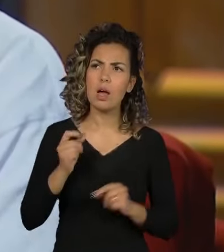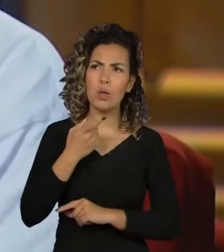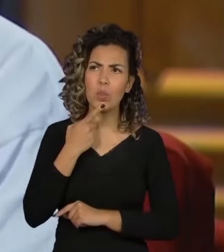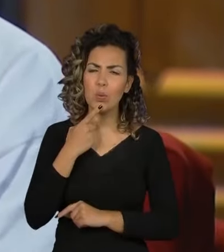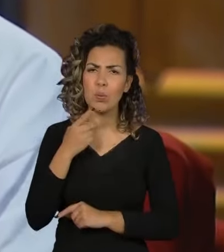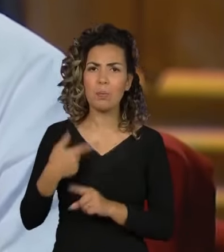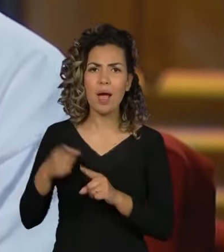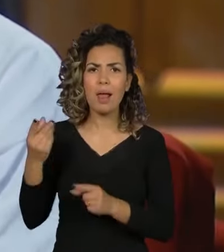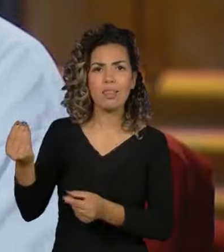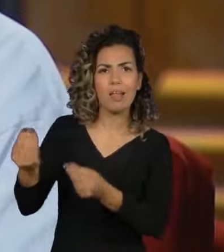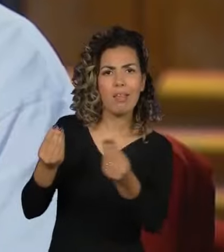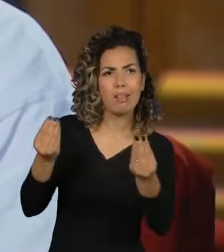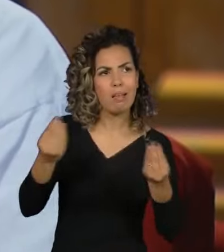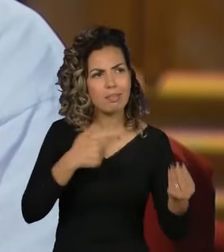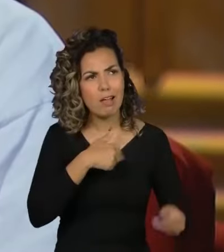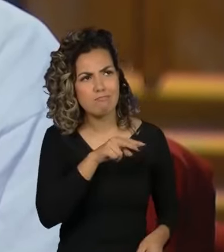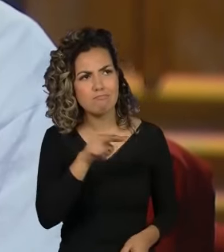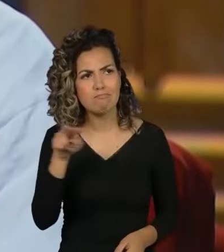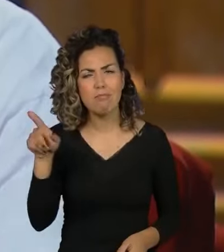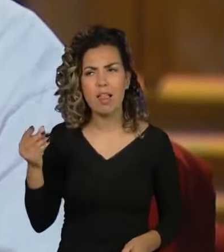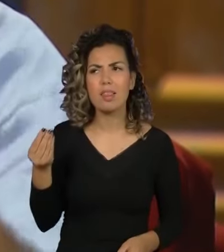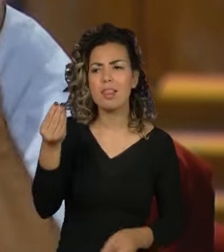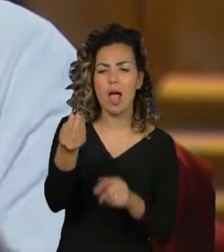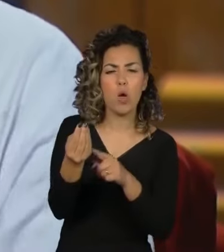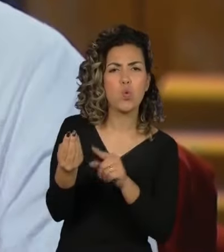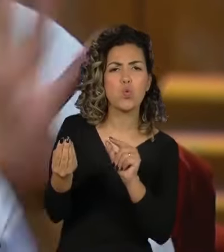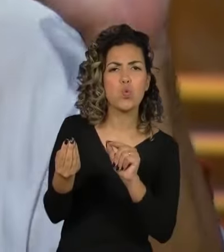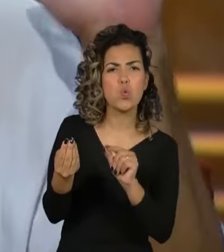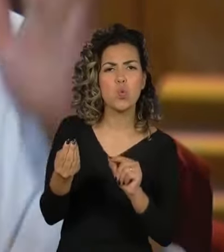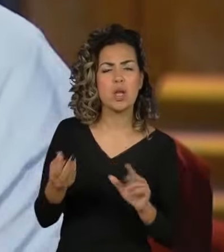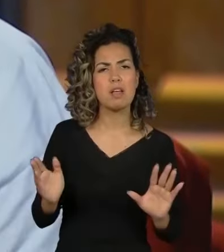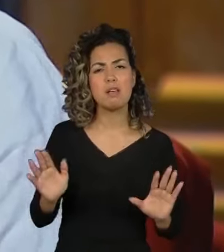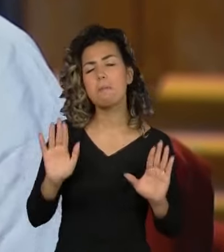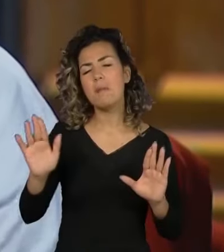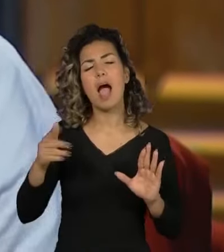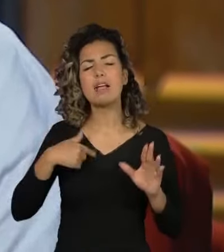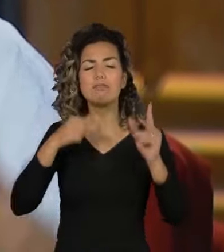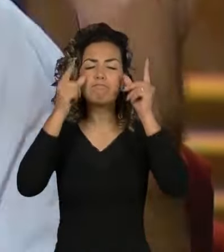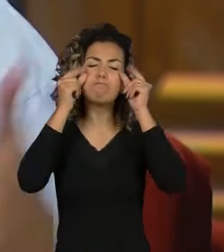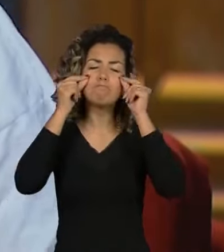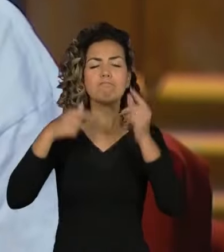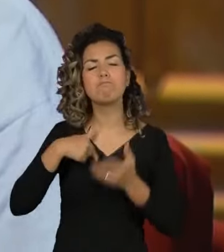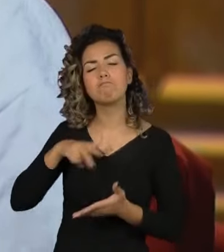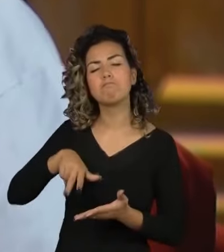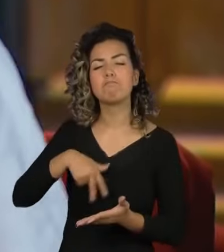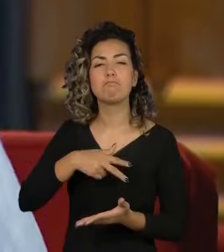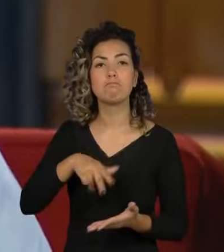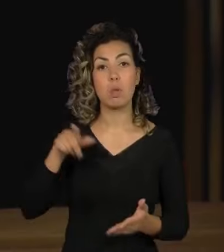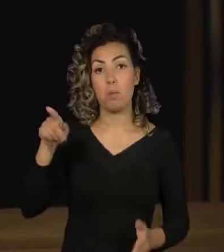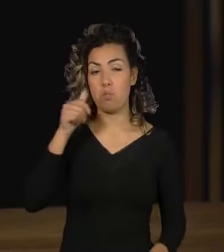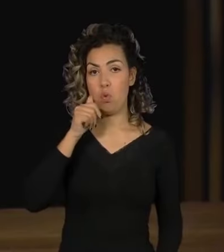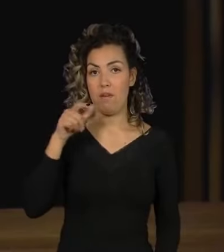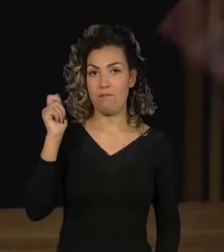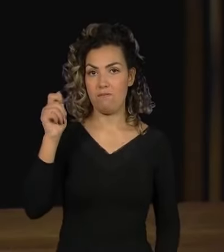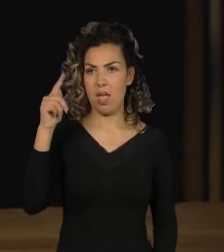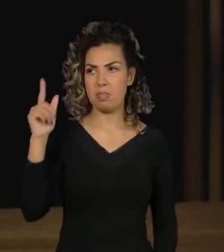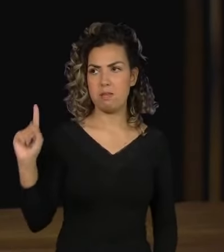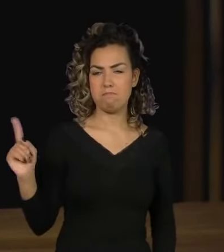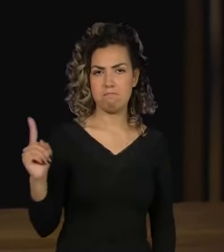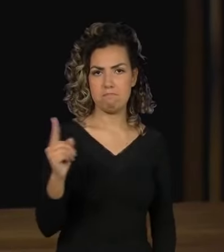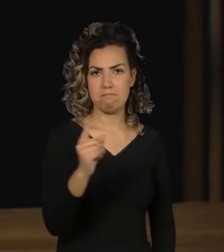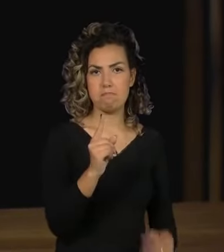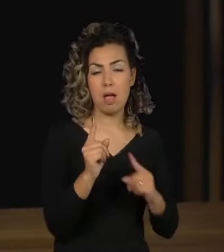é aquilo mas será que ela vai vir aqui e tal e ela e aí eu me desconectei fiquei lá de olho fechado dançando e ela apareceu essa fada era uma menina